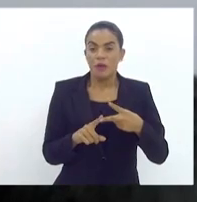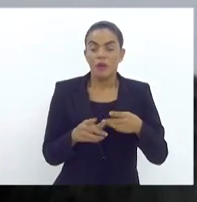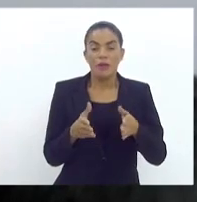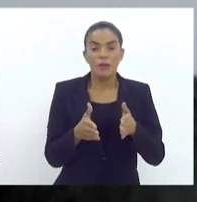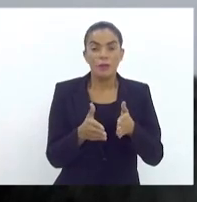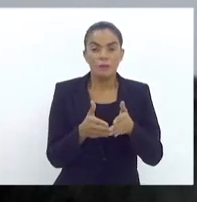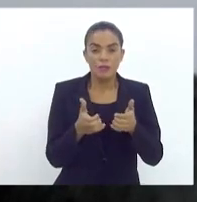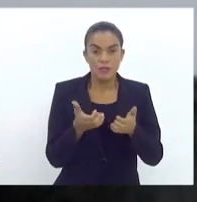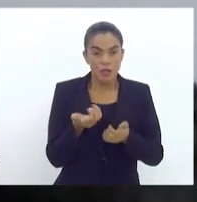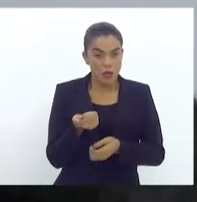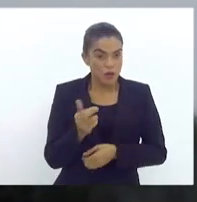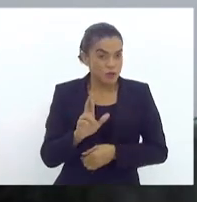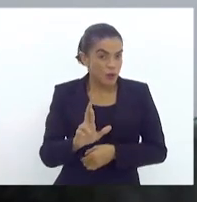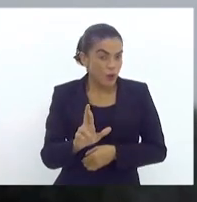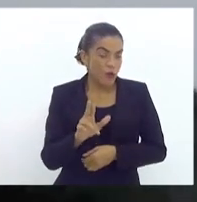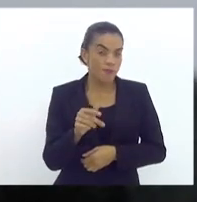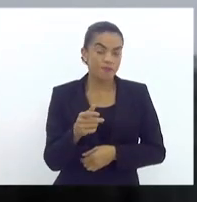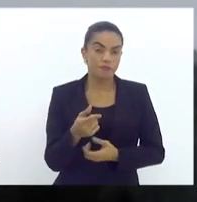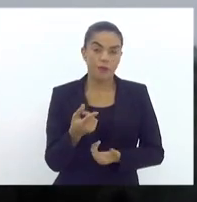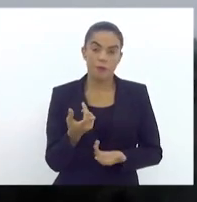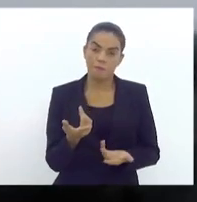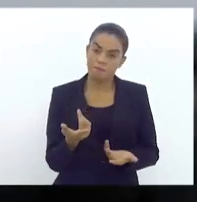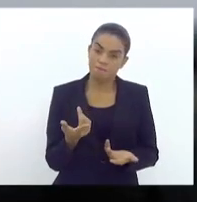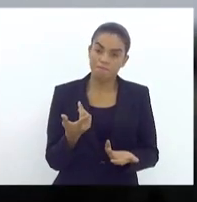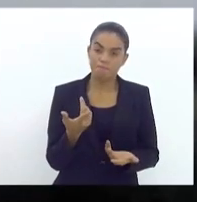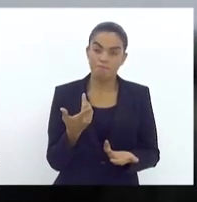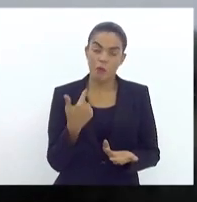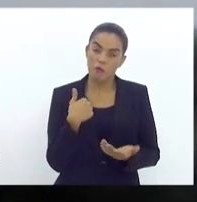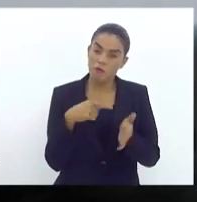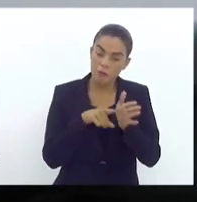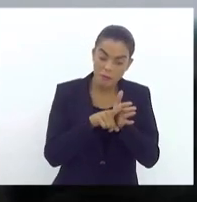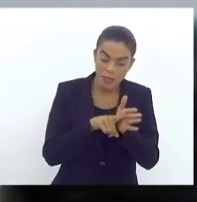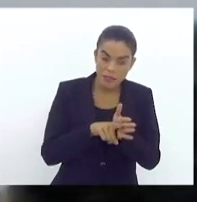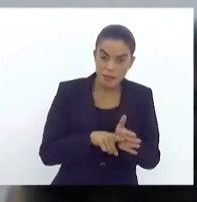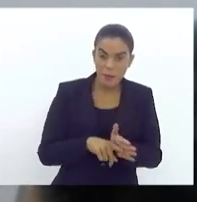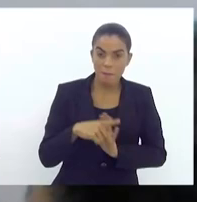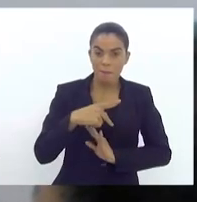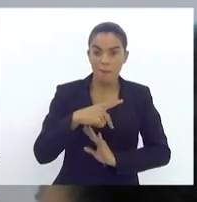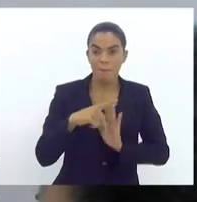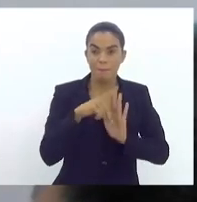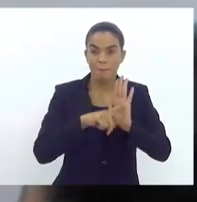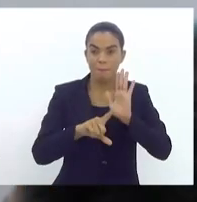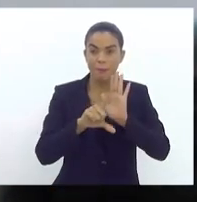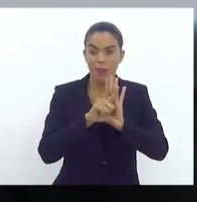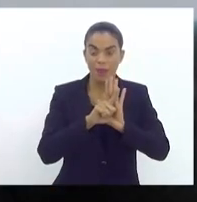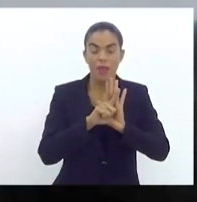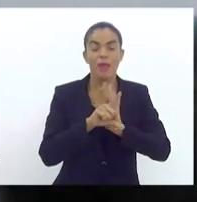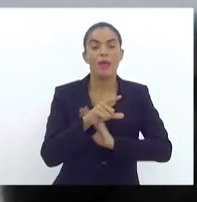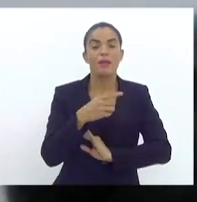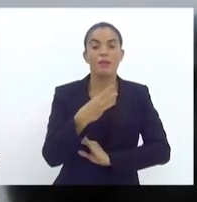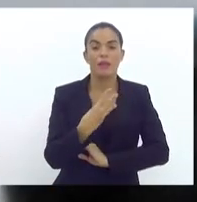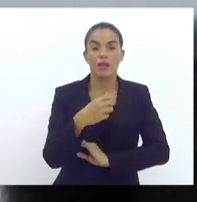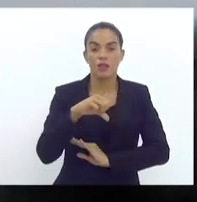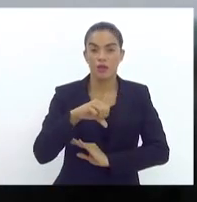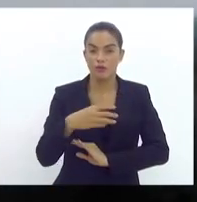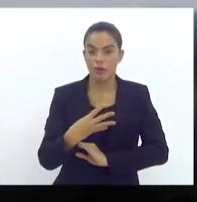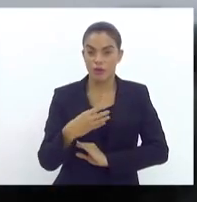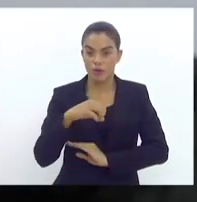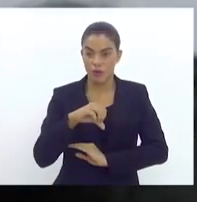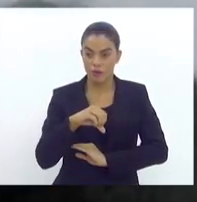ao Senhor que olhando para esse até fui consultar aqui o PR 4939 e a última